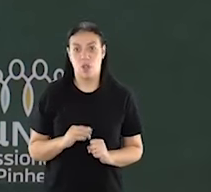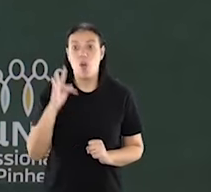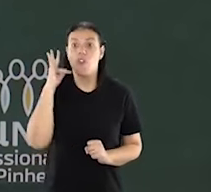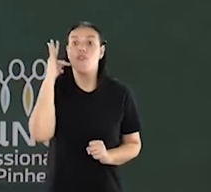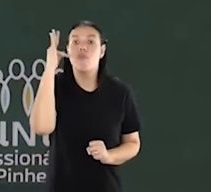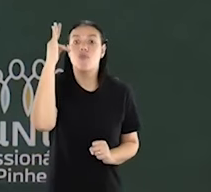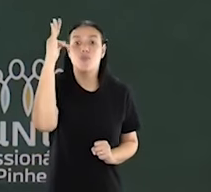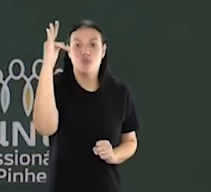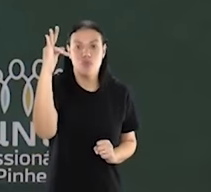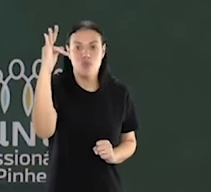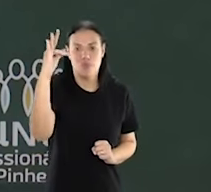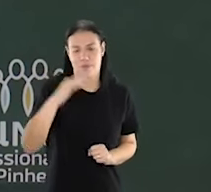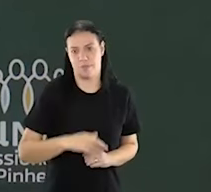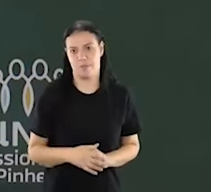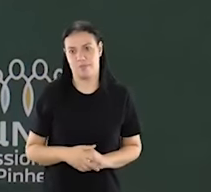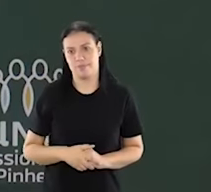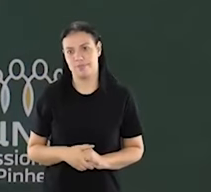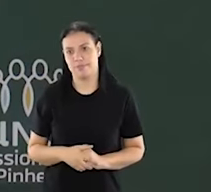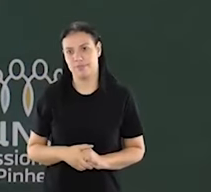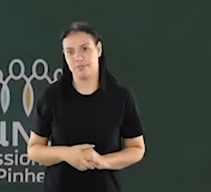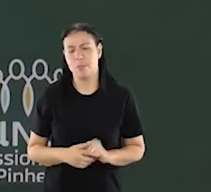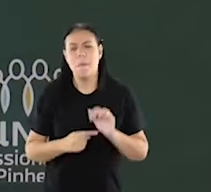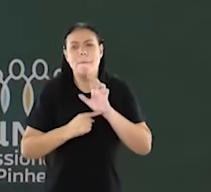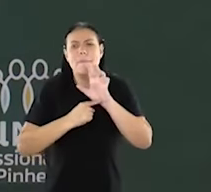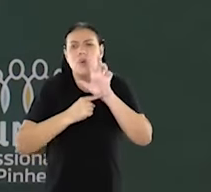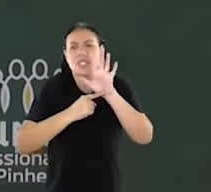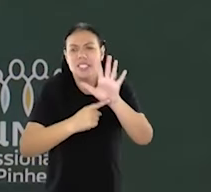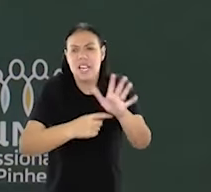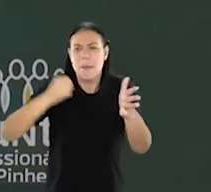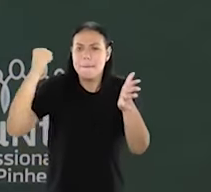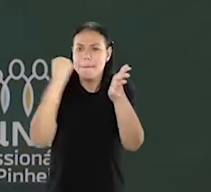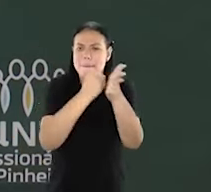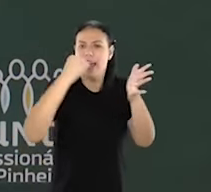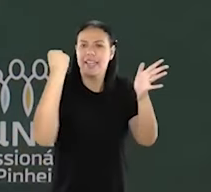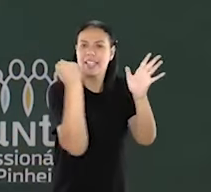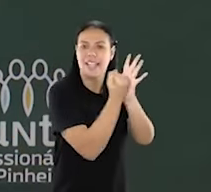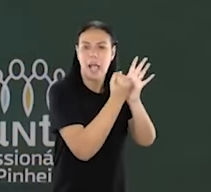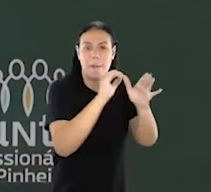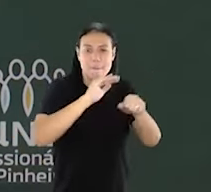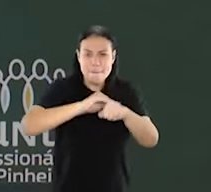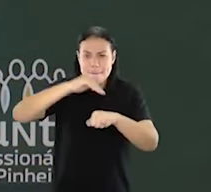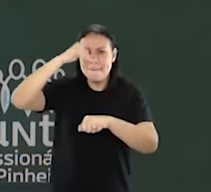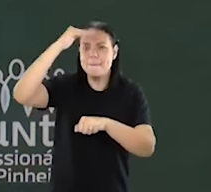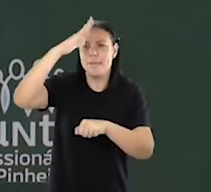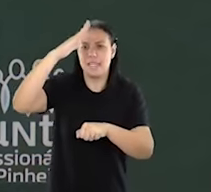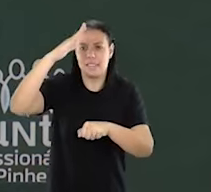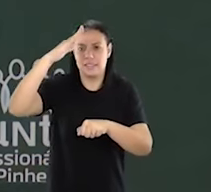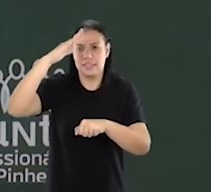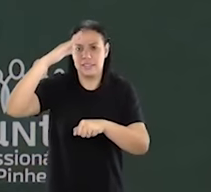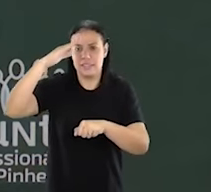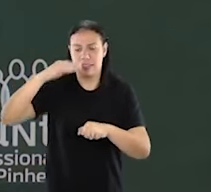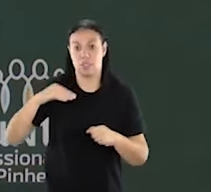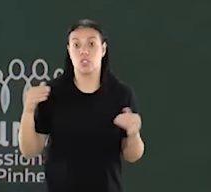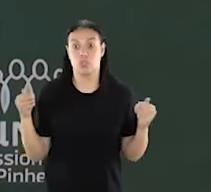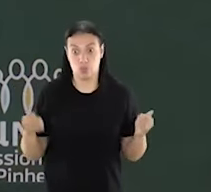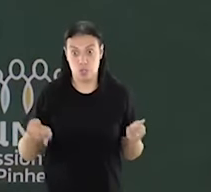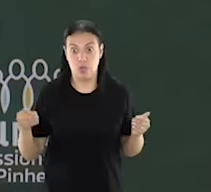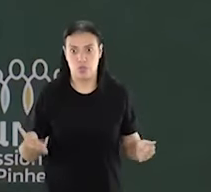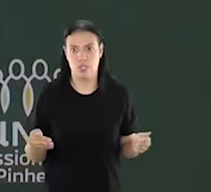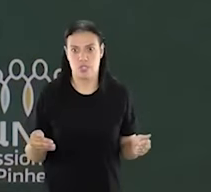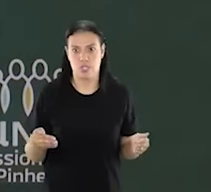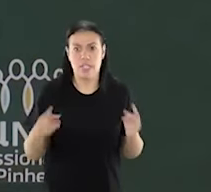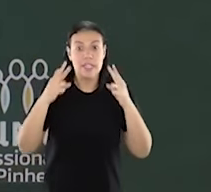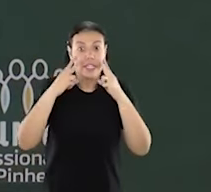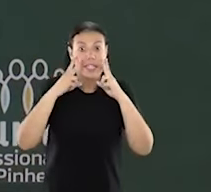futuras gerações, reverberar para além do nosso tempo. E isso vai ser testemunho para a